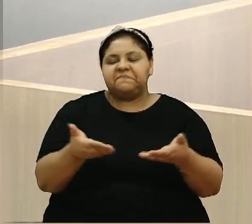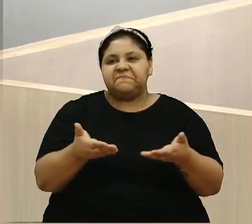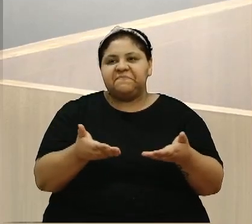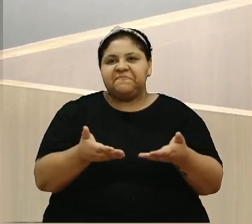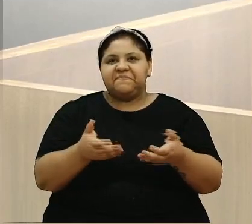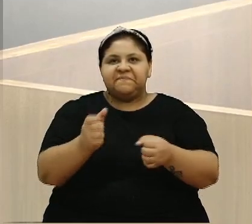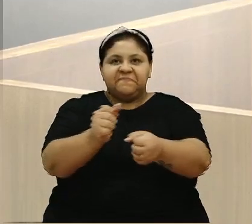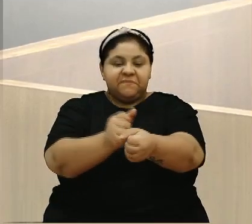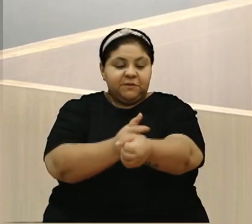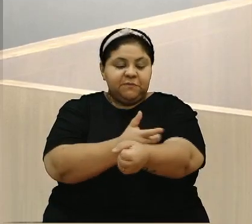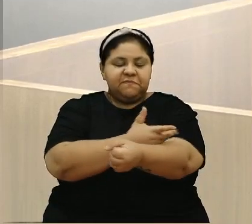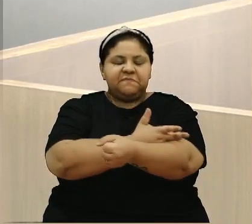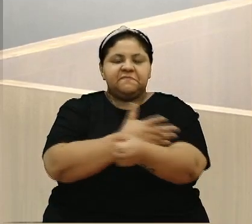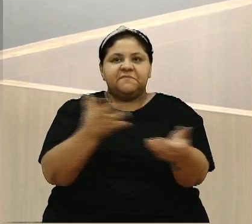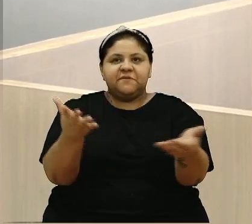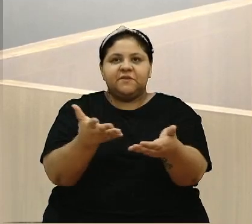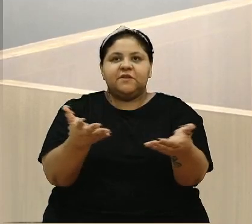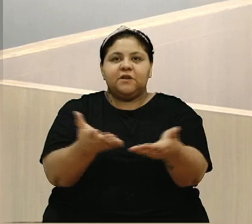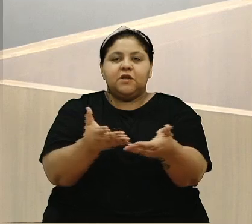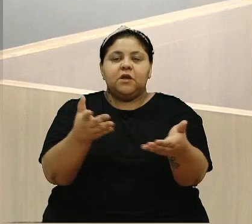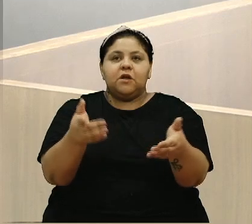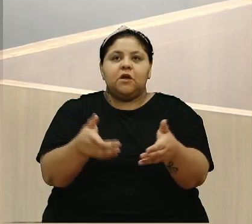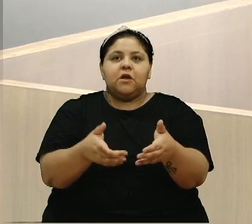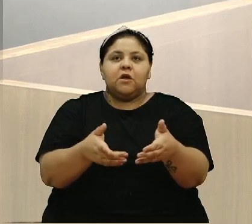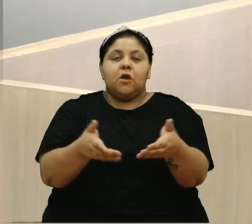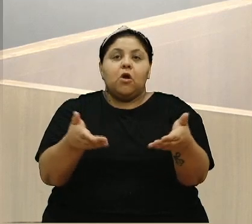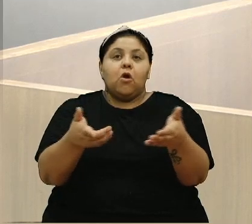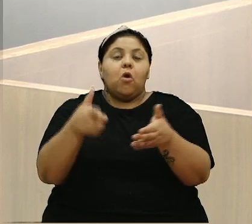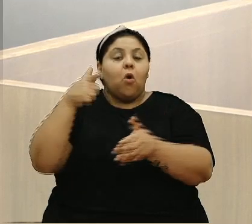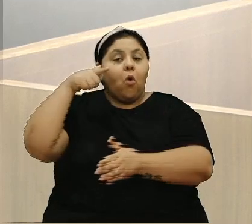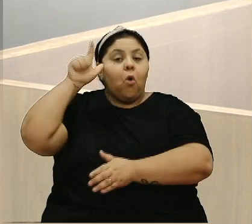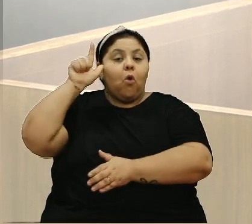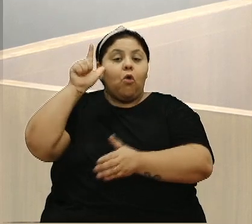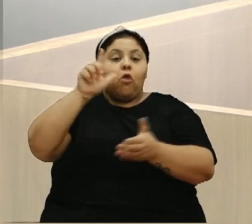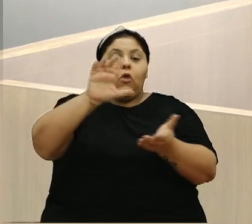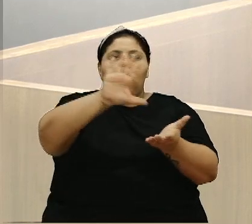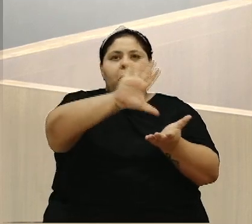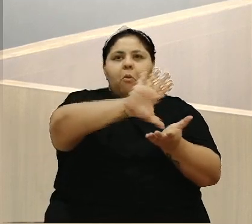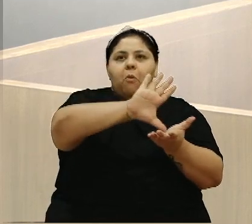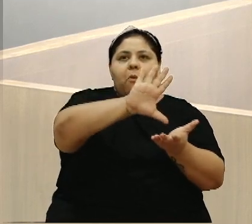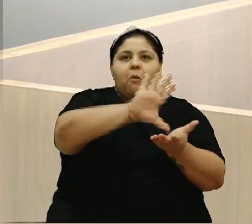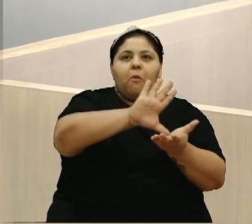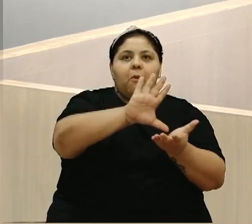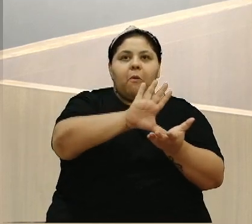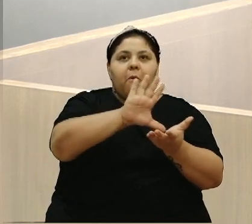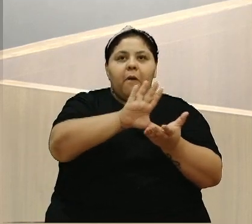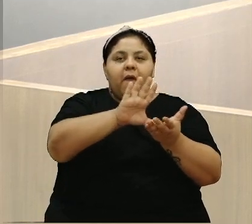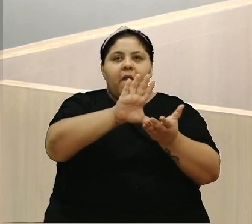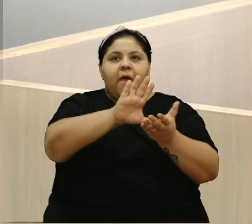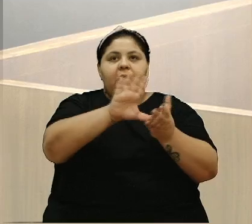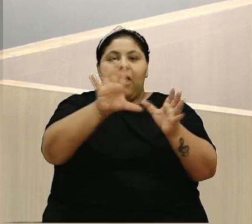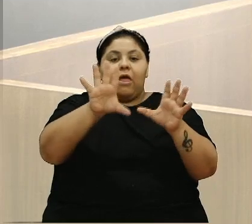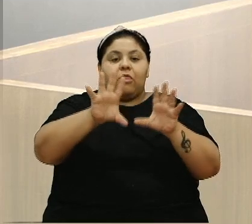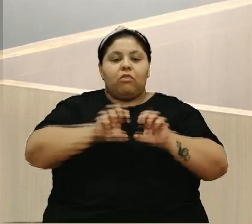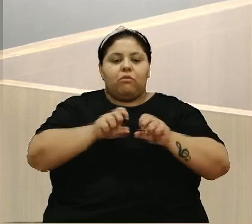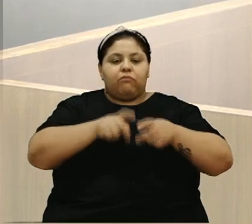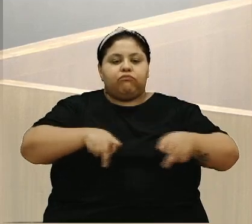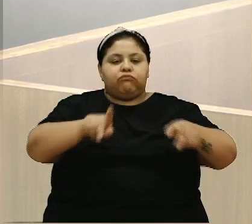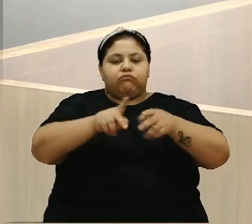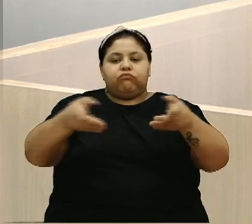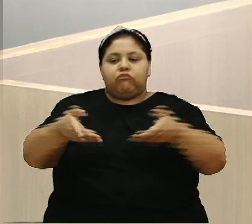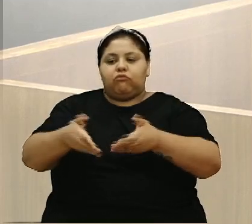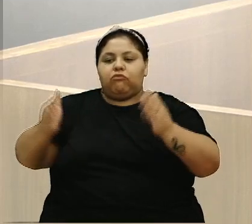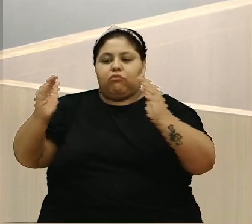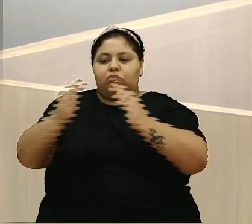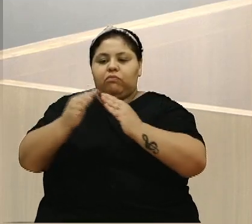extremamente emocionada hoje, porque ontem eu estava na praça, e a praça é do povo. E estar nessa casa, a gente faz